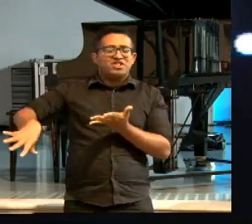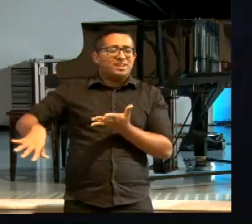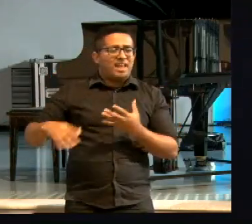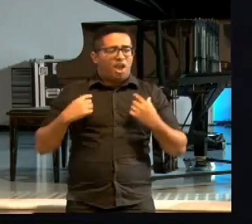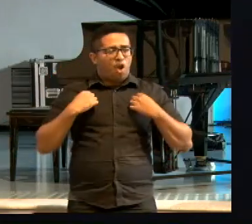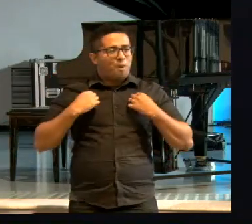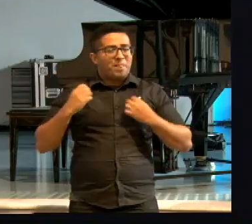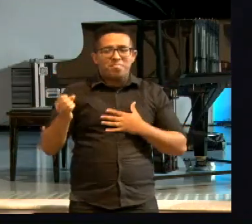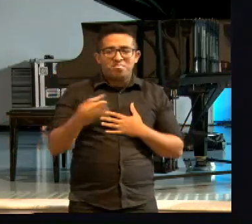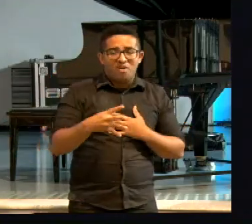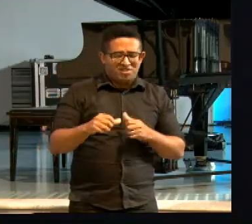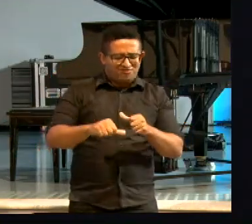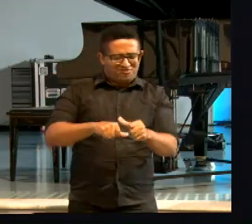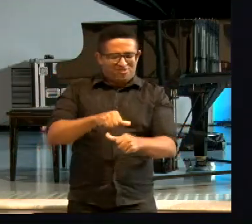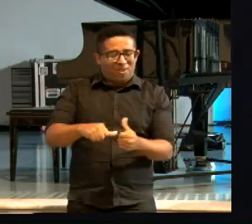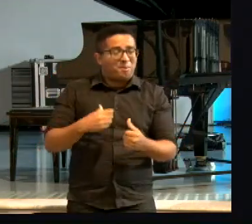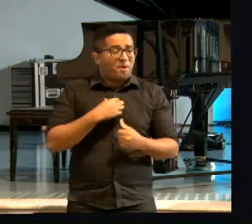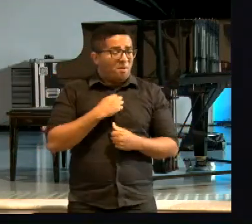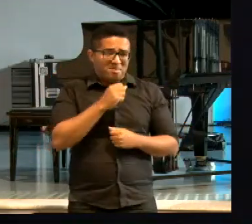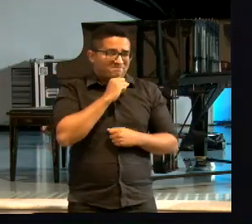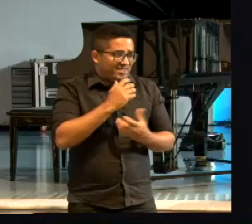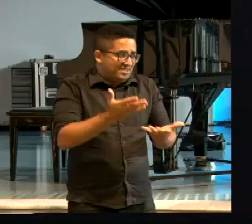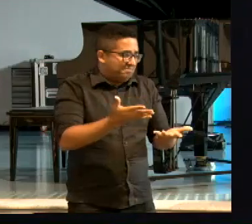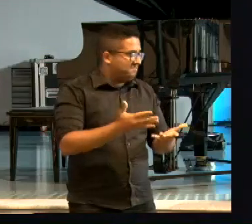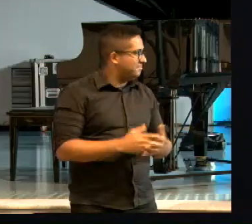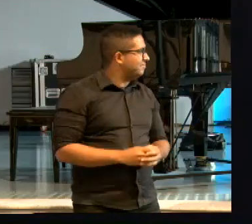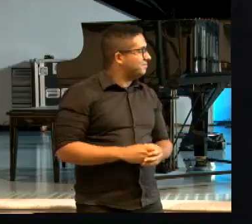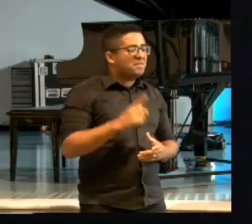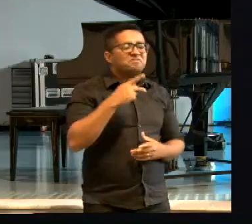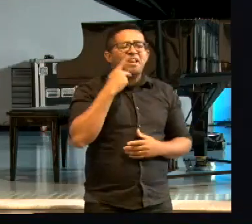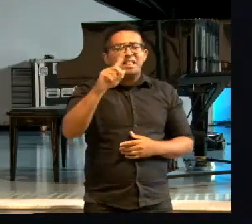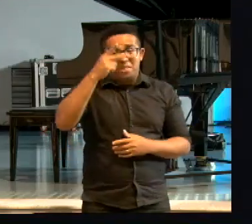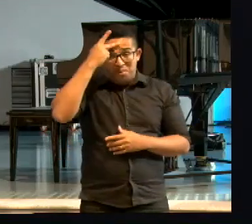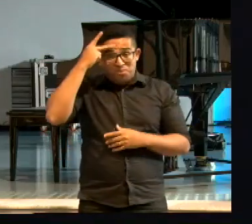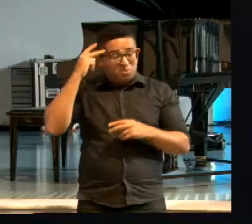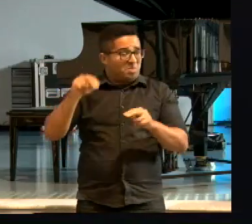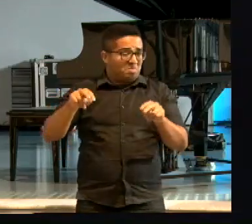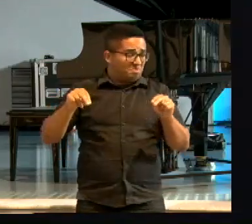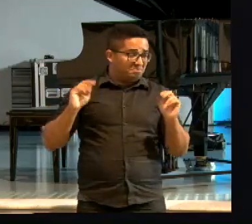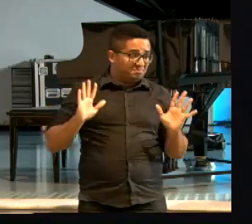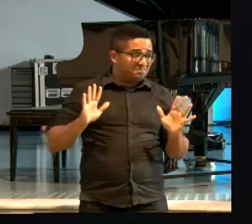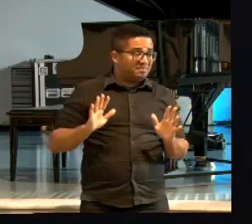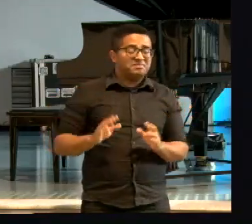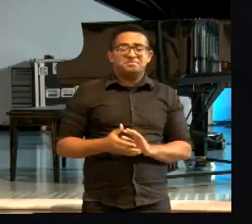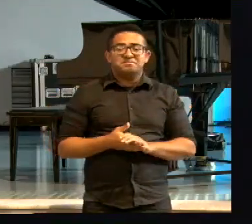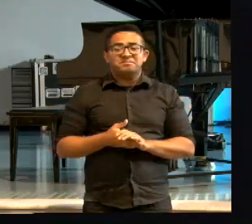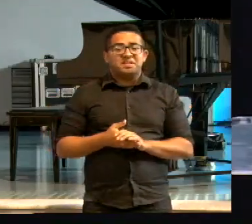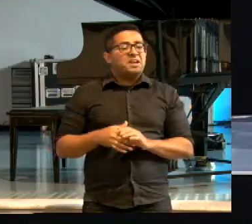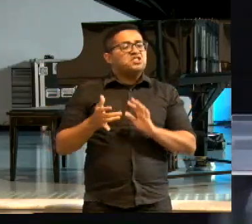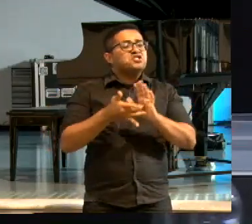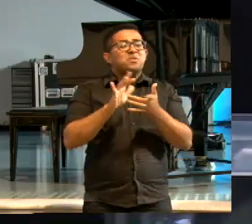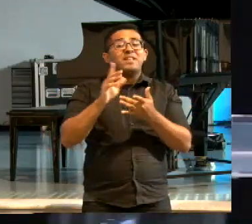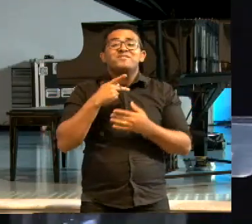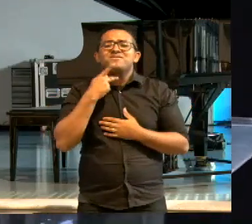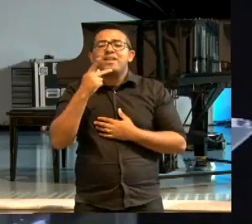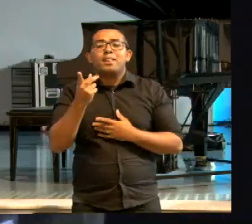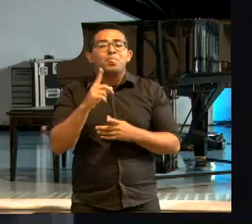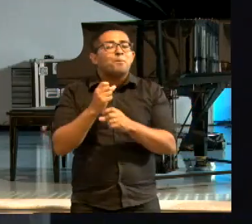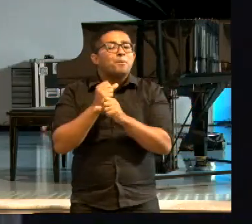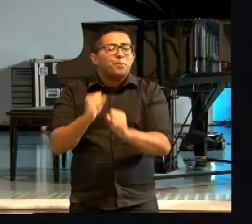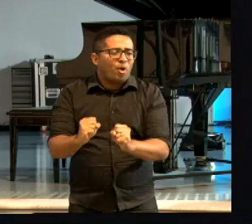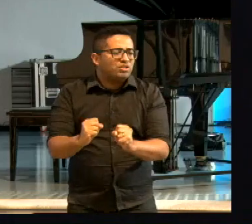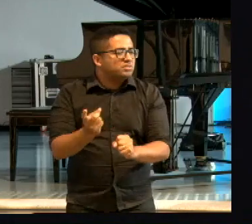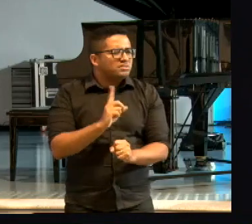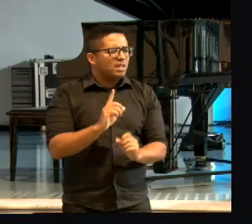nova e o põe em veste velha. Ao usar a expressão ninguém, Jesus não está falando de impossibilidade. Ele não